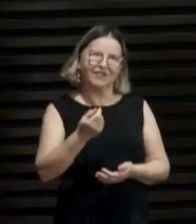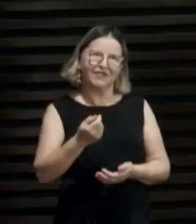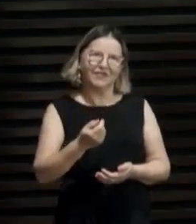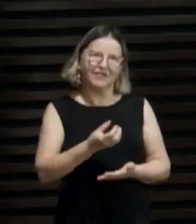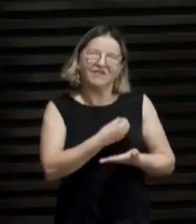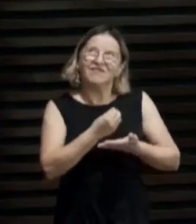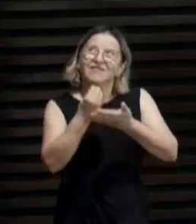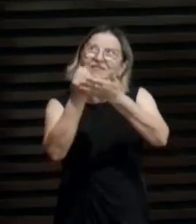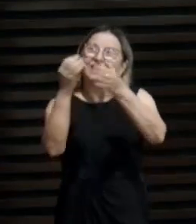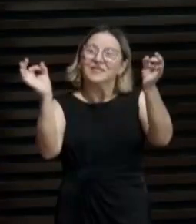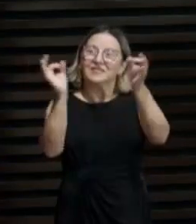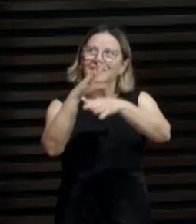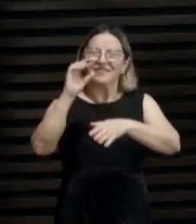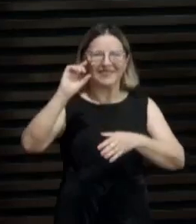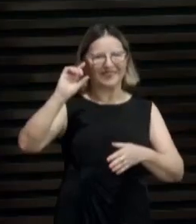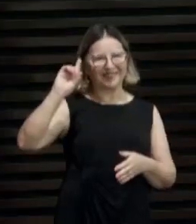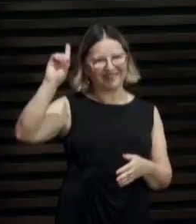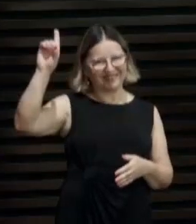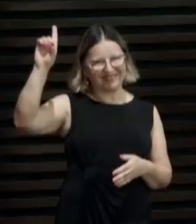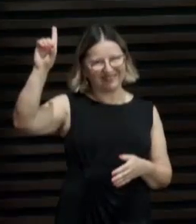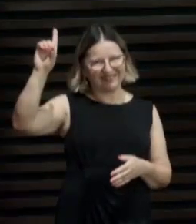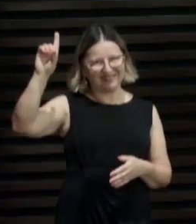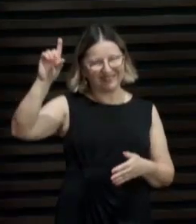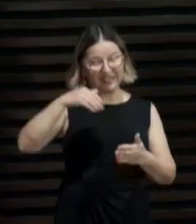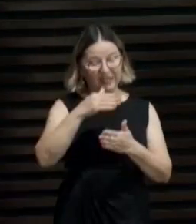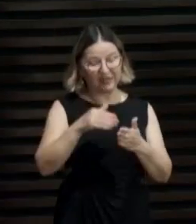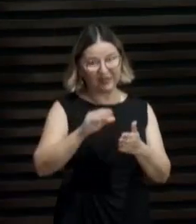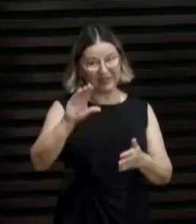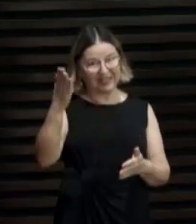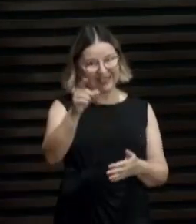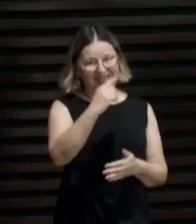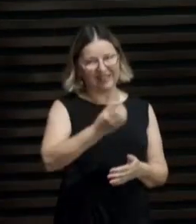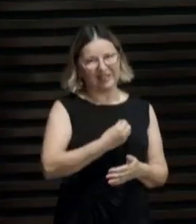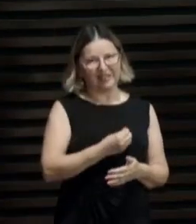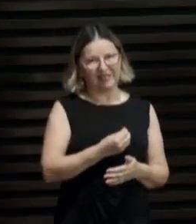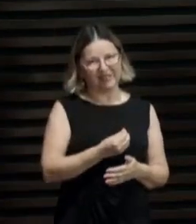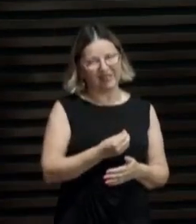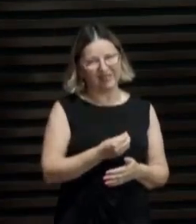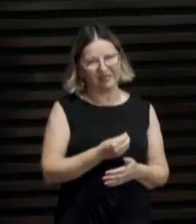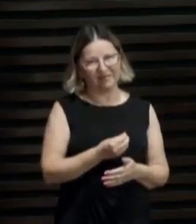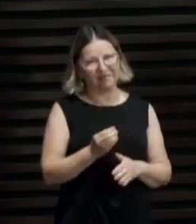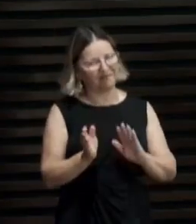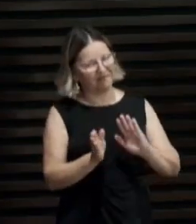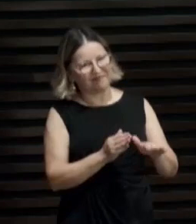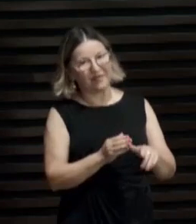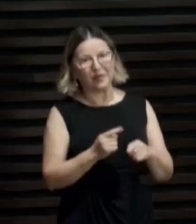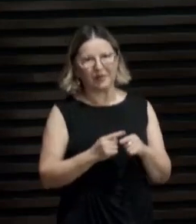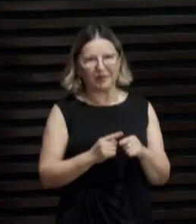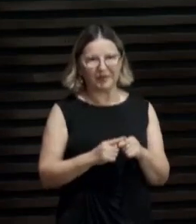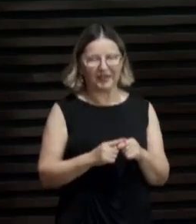e tudo mais que vem às nossas vidas será deixado de lado, porque nós temos um